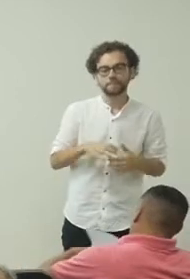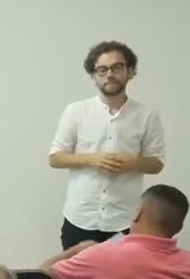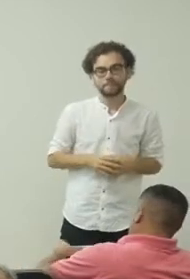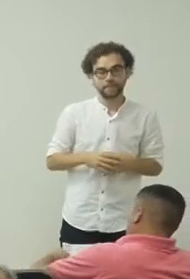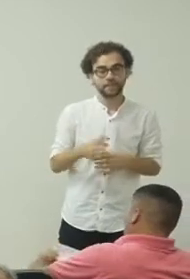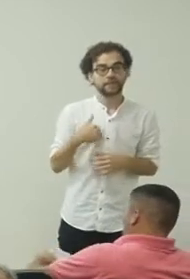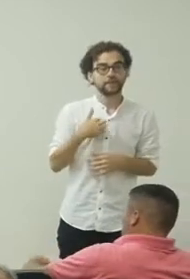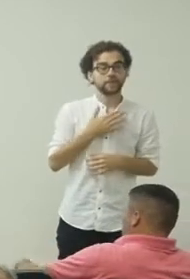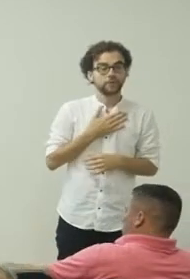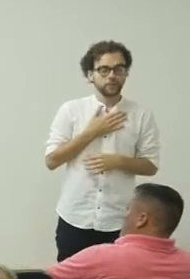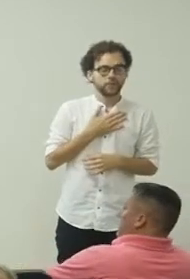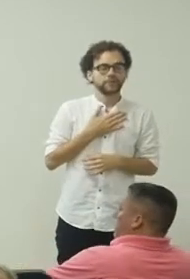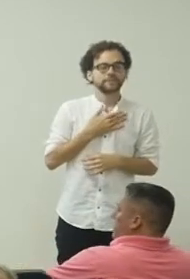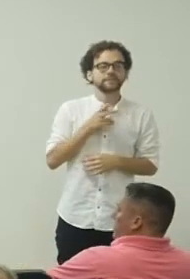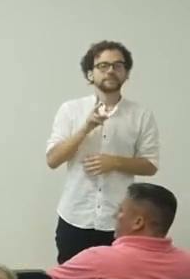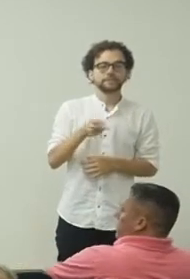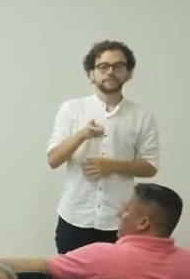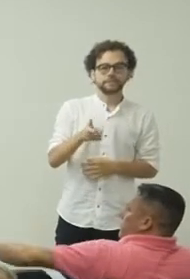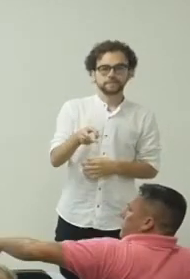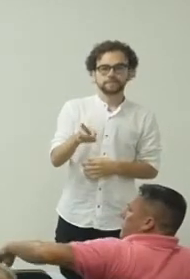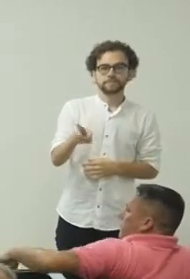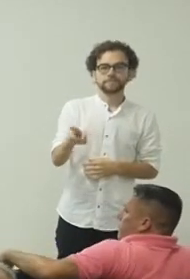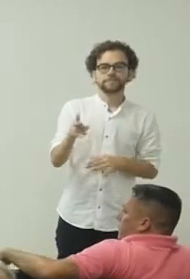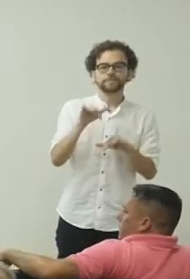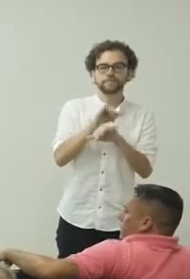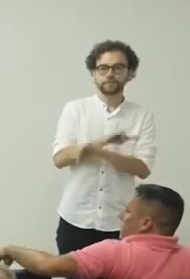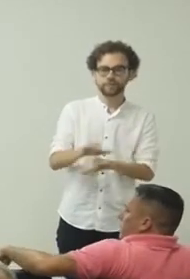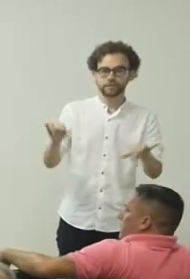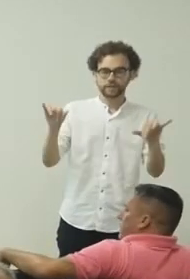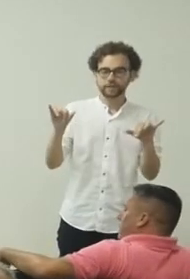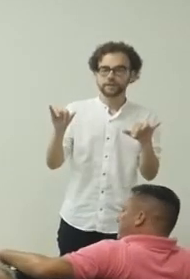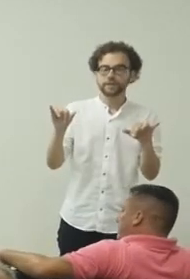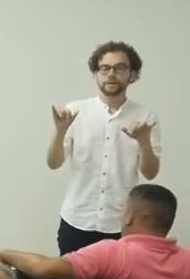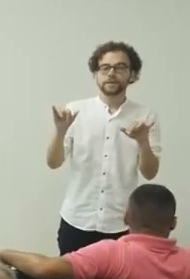Eu gosto de falar sem fazer